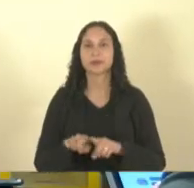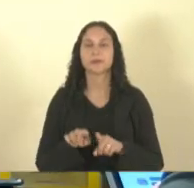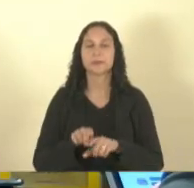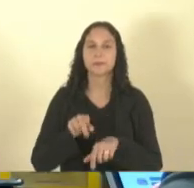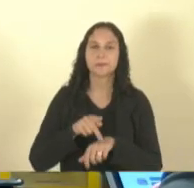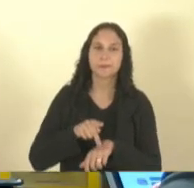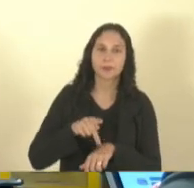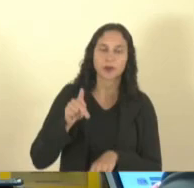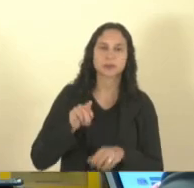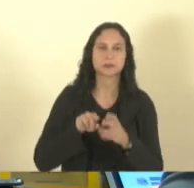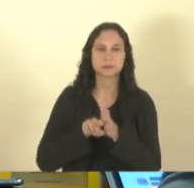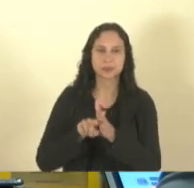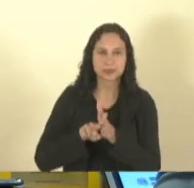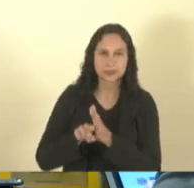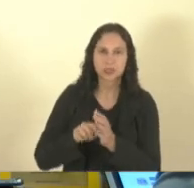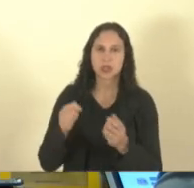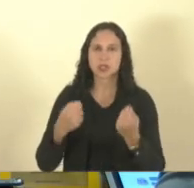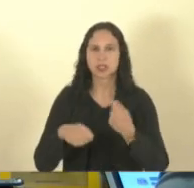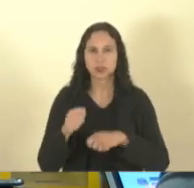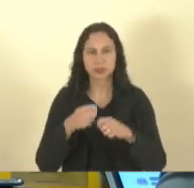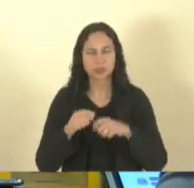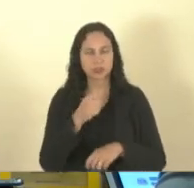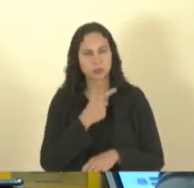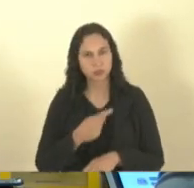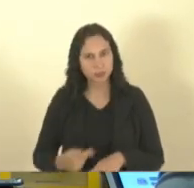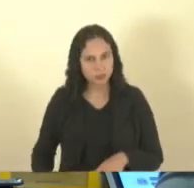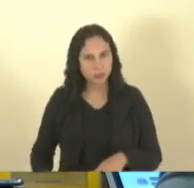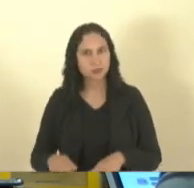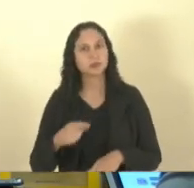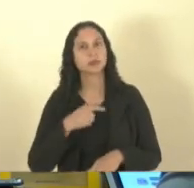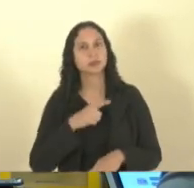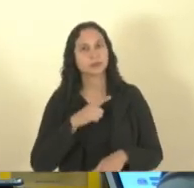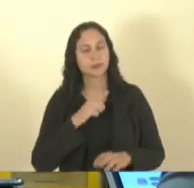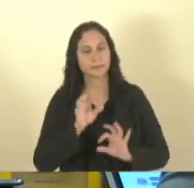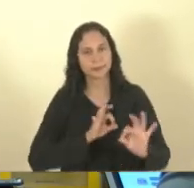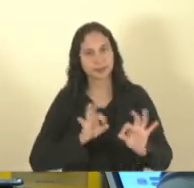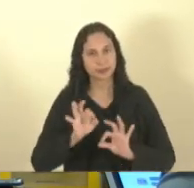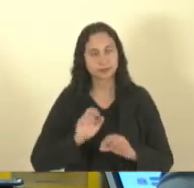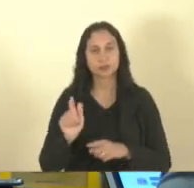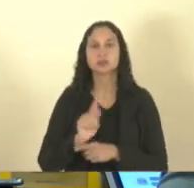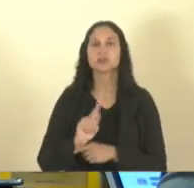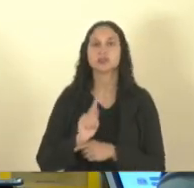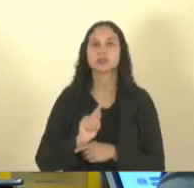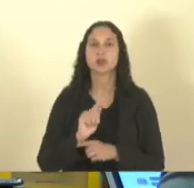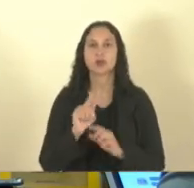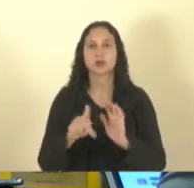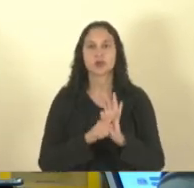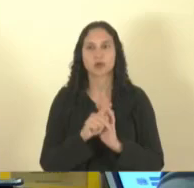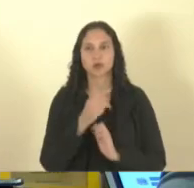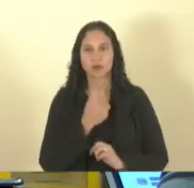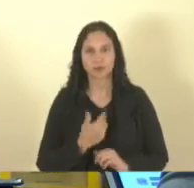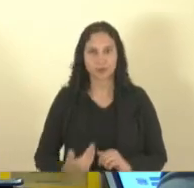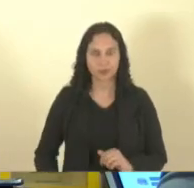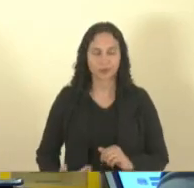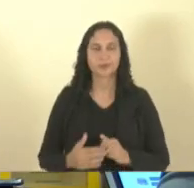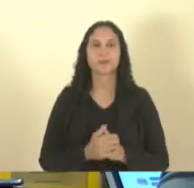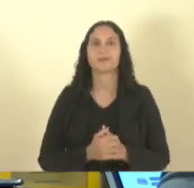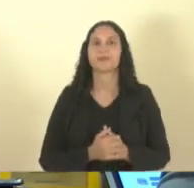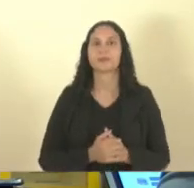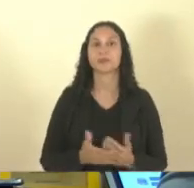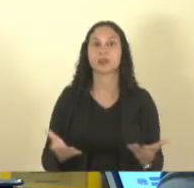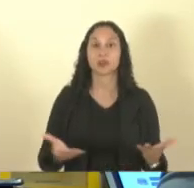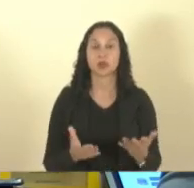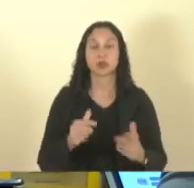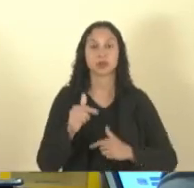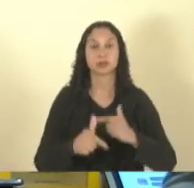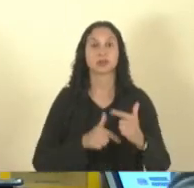Aplicada, especialização em Administração Pública, Planejamento e Gestão Governamental. Atualmente faz